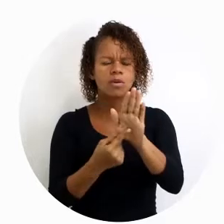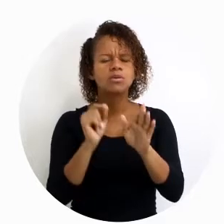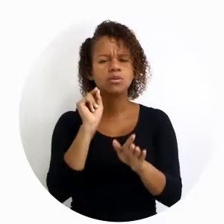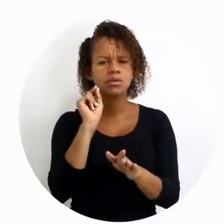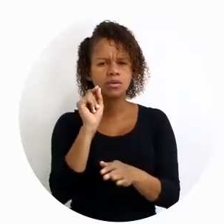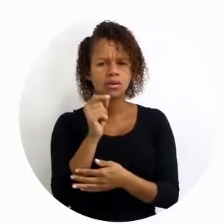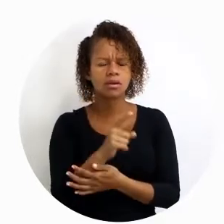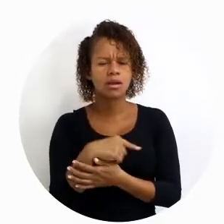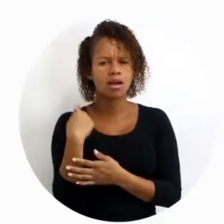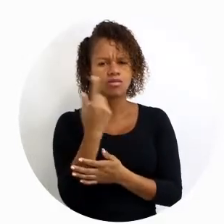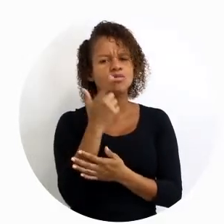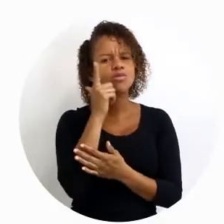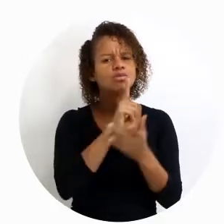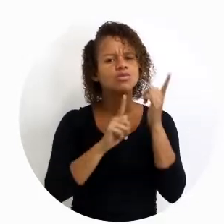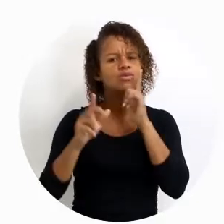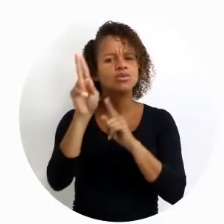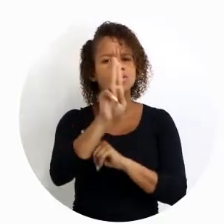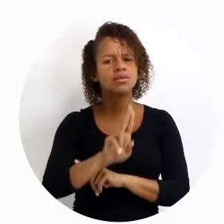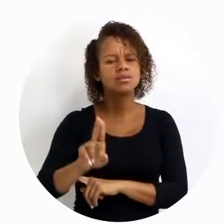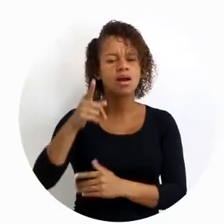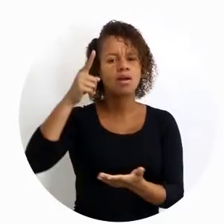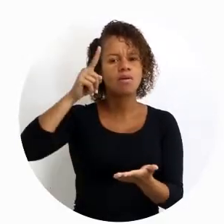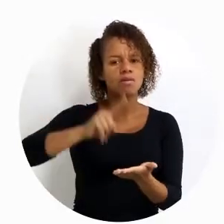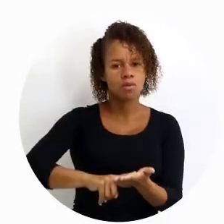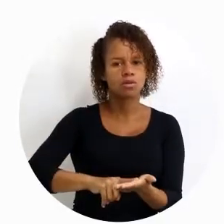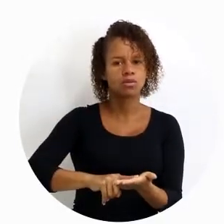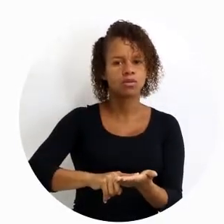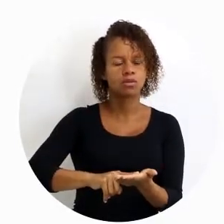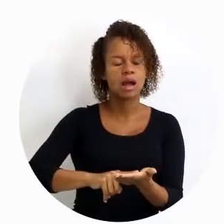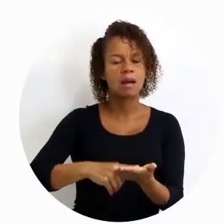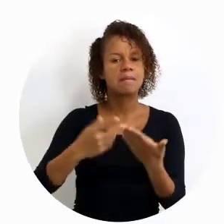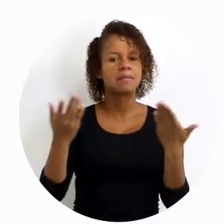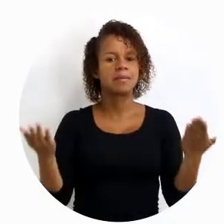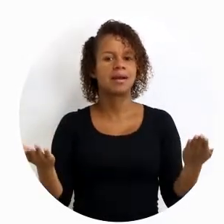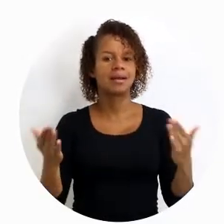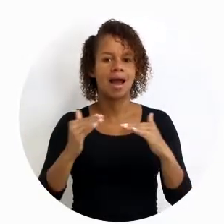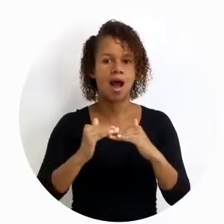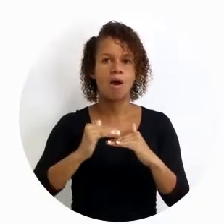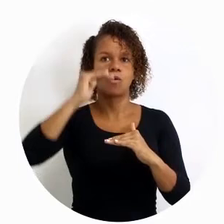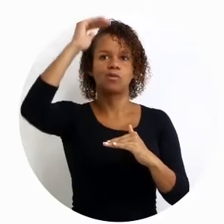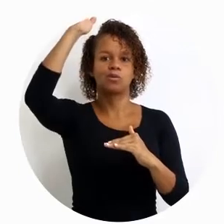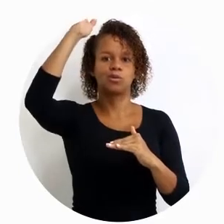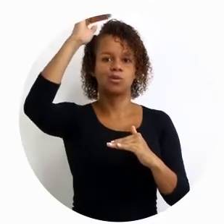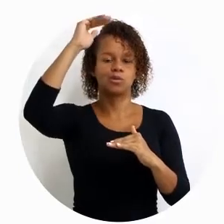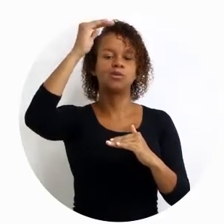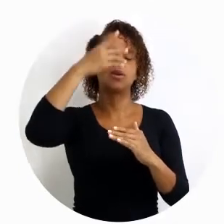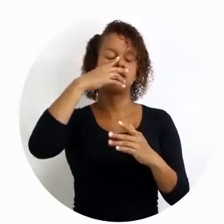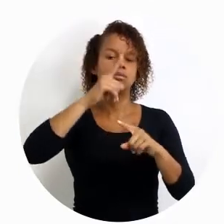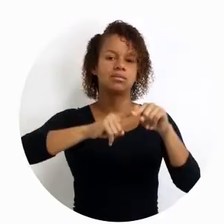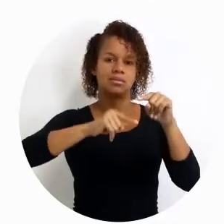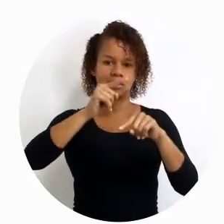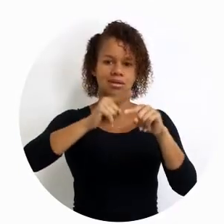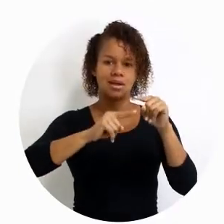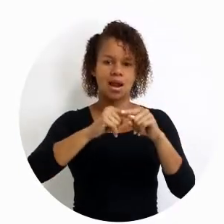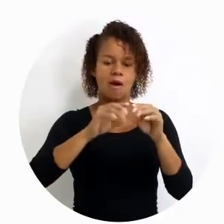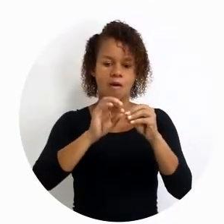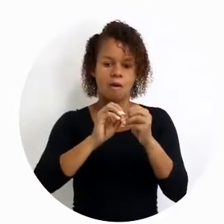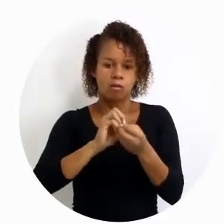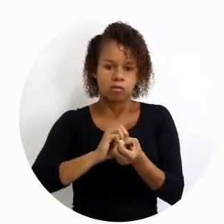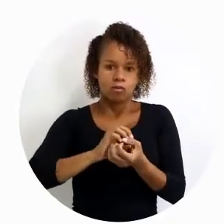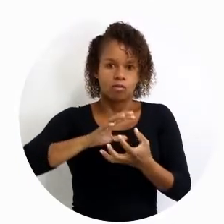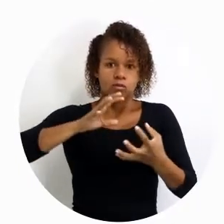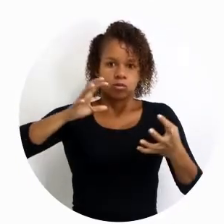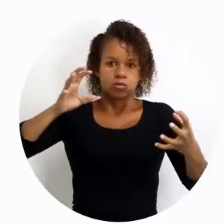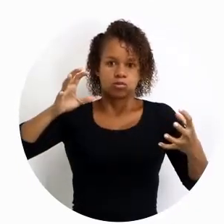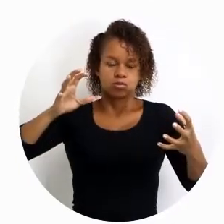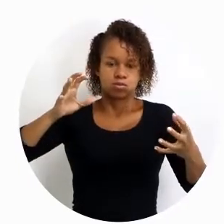mostra então que eu consigo utilizar um comando como Extrude para dar altura a esse objeto, ou seja, o